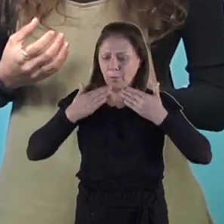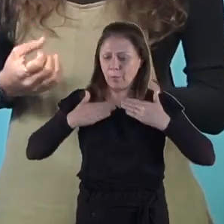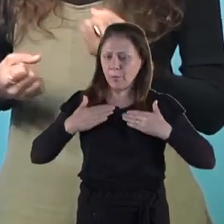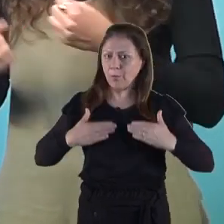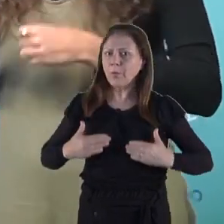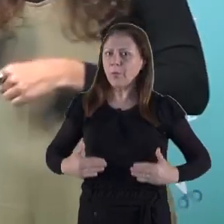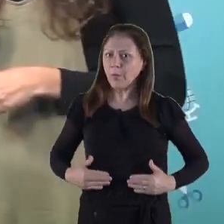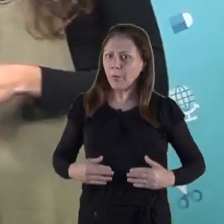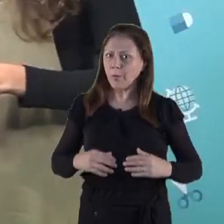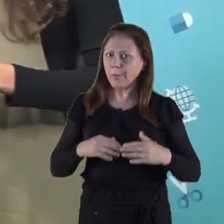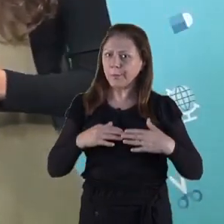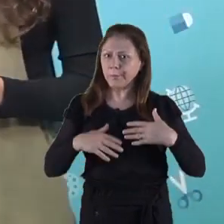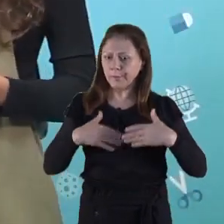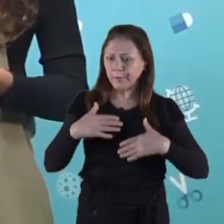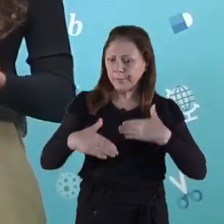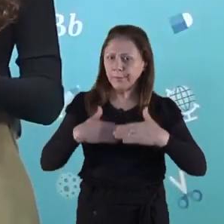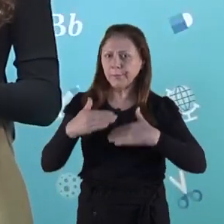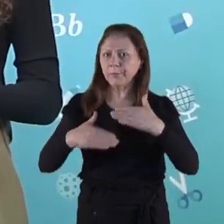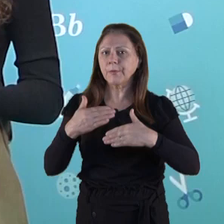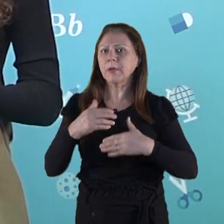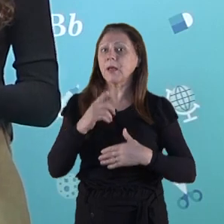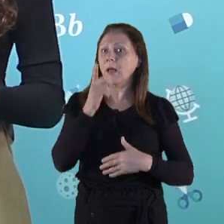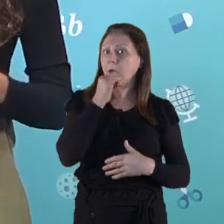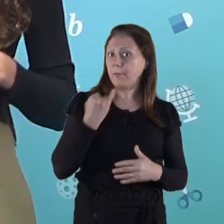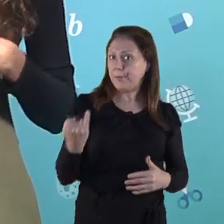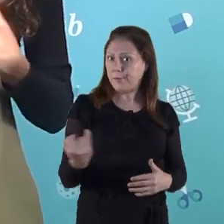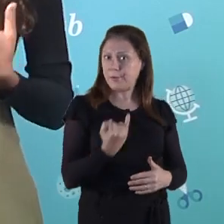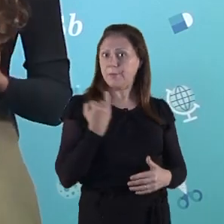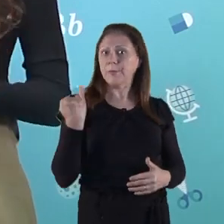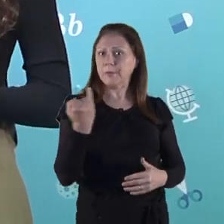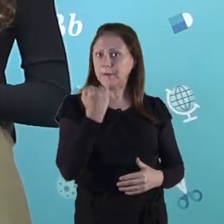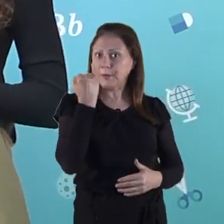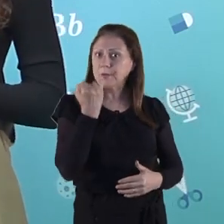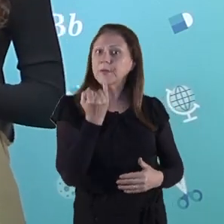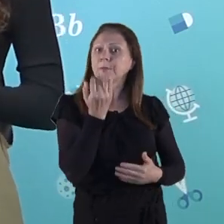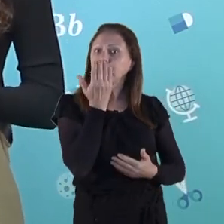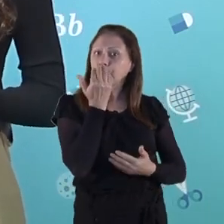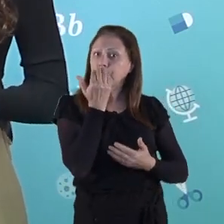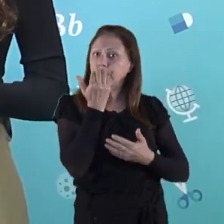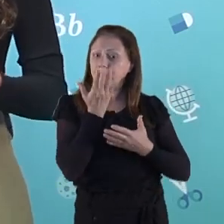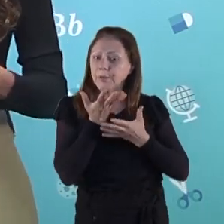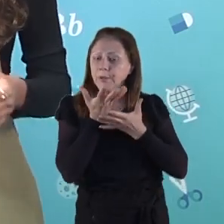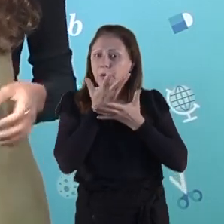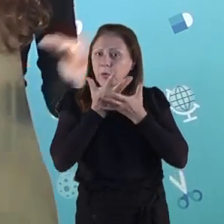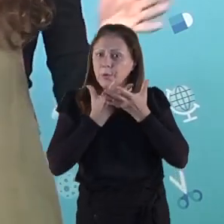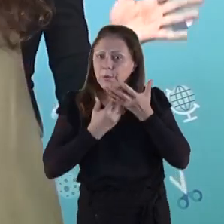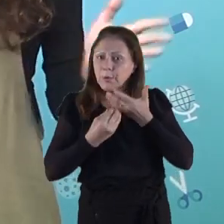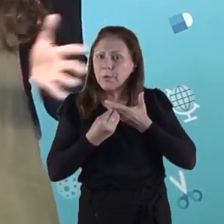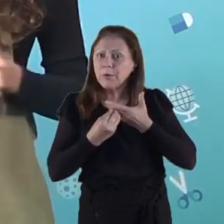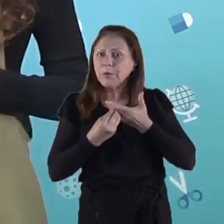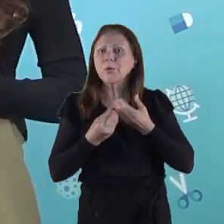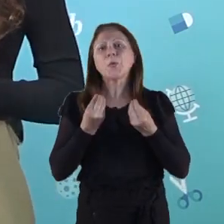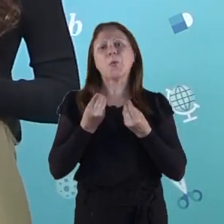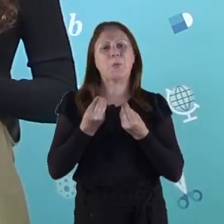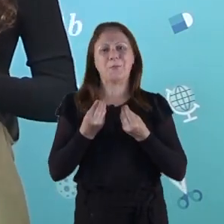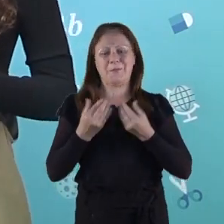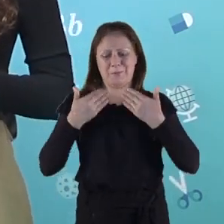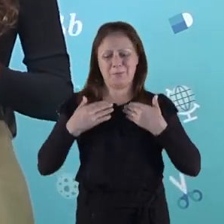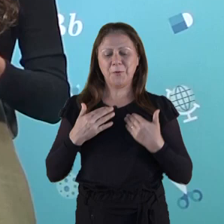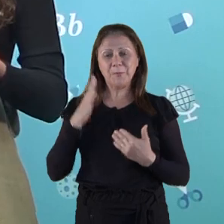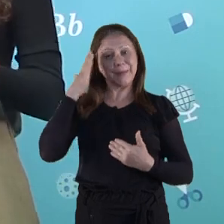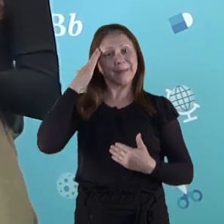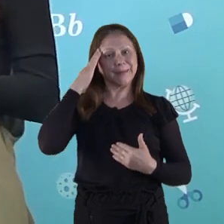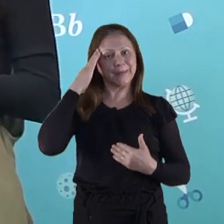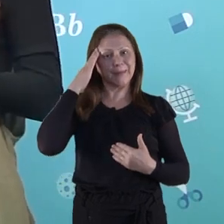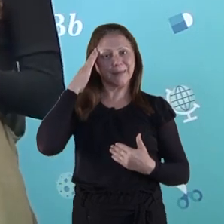parte do nosso corpo funciona e como a água é importante, por exemplo, também os nutrientes que a gente consome, a gente tem que entender como funciona o corpo.